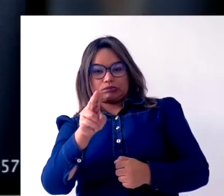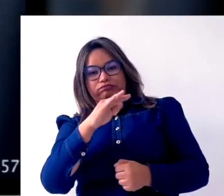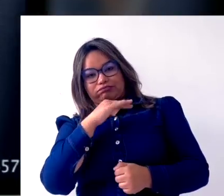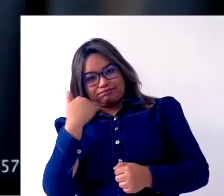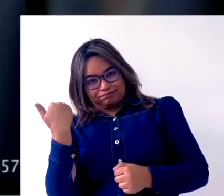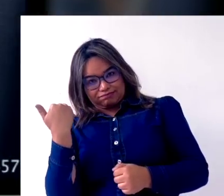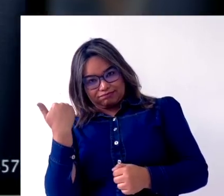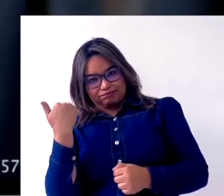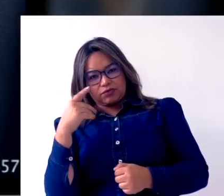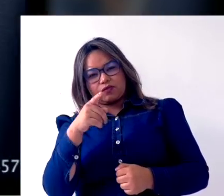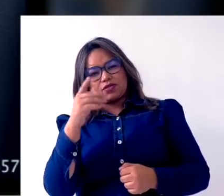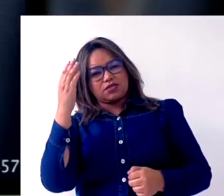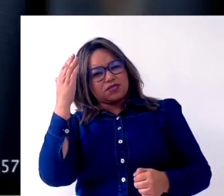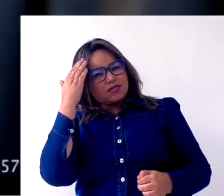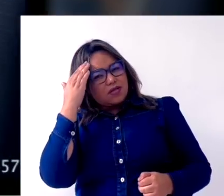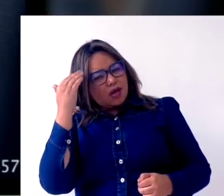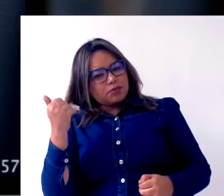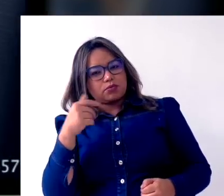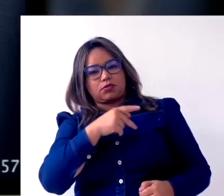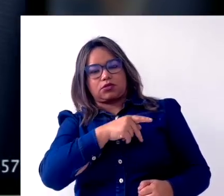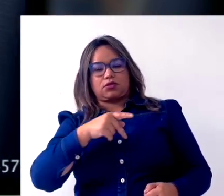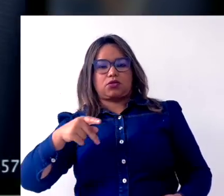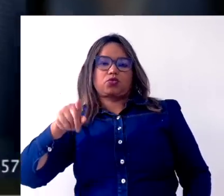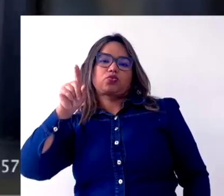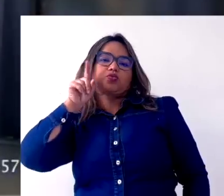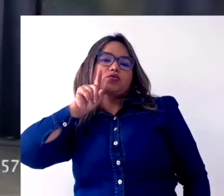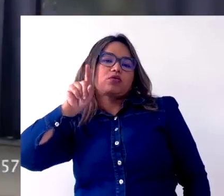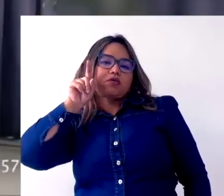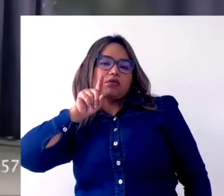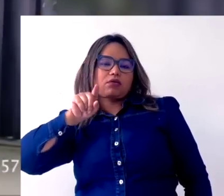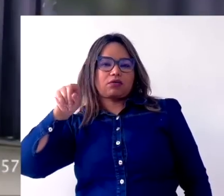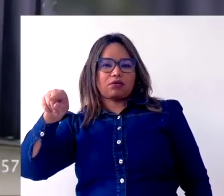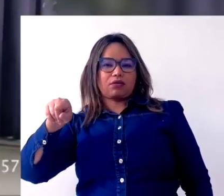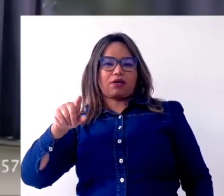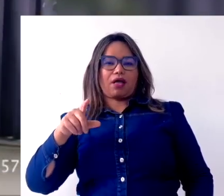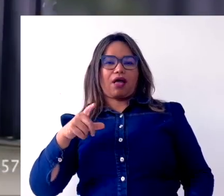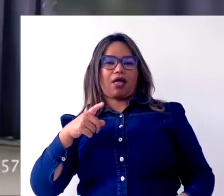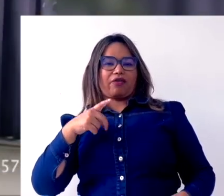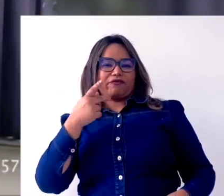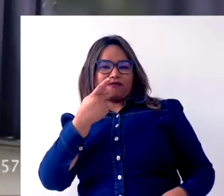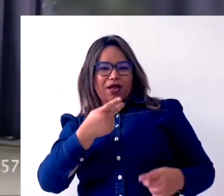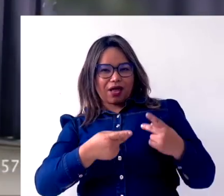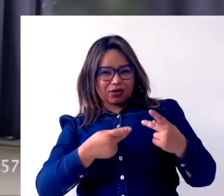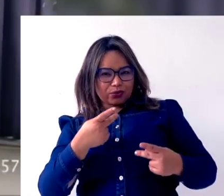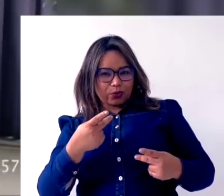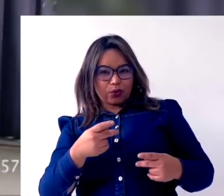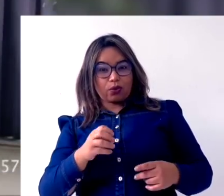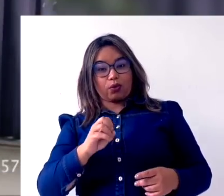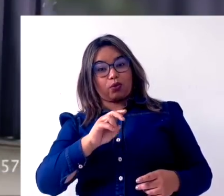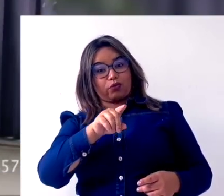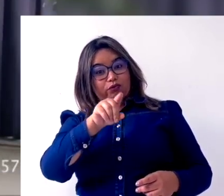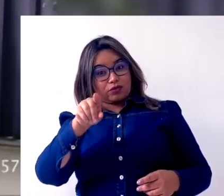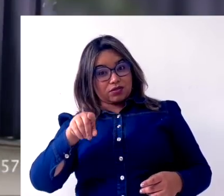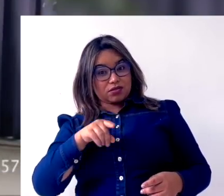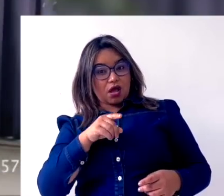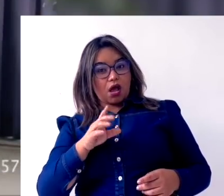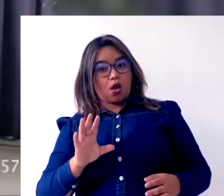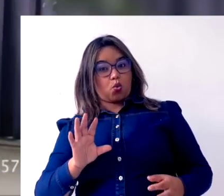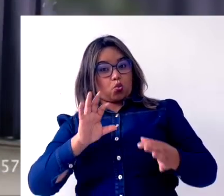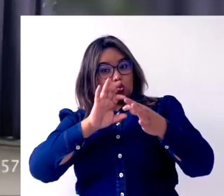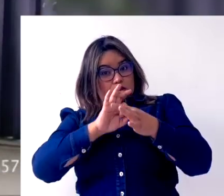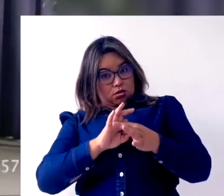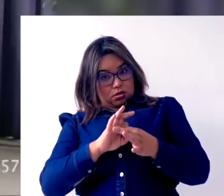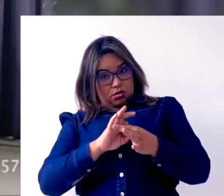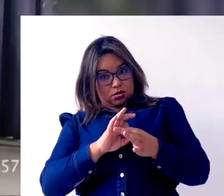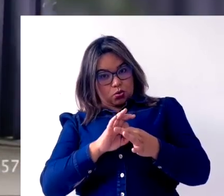Bem, você sabe que o presidente dos Estados Unidos está fazendo muito barulho acerca disso. Ele diz, ou você está do nosso lado ou está